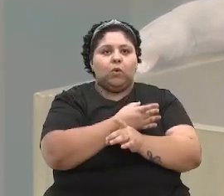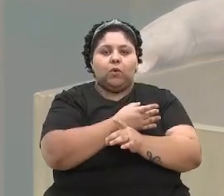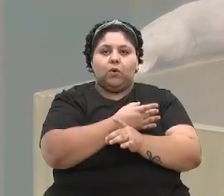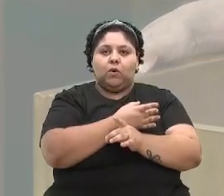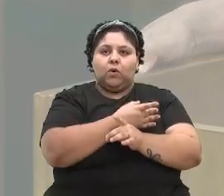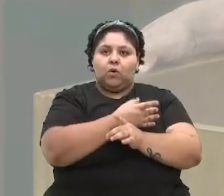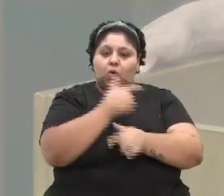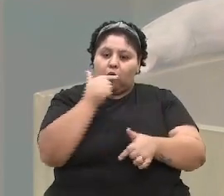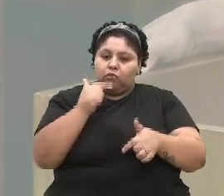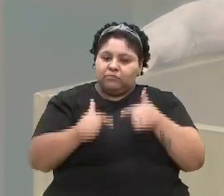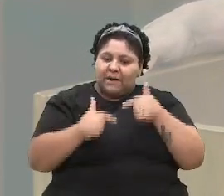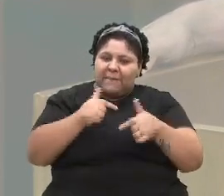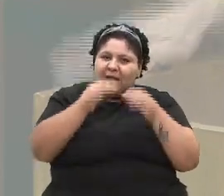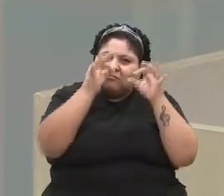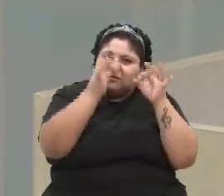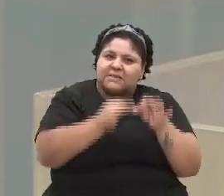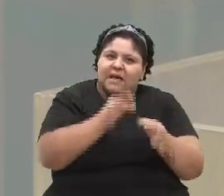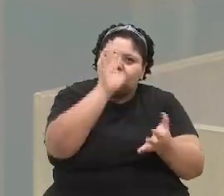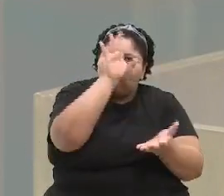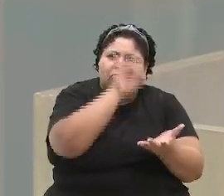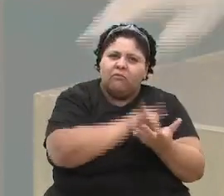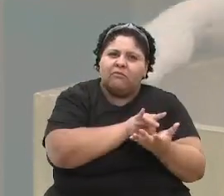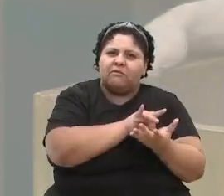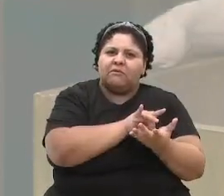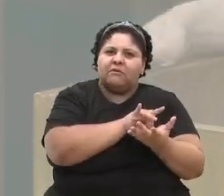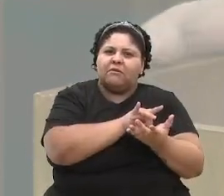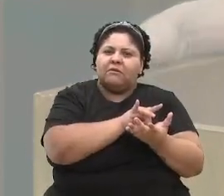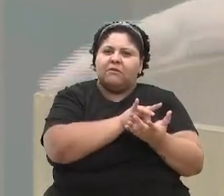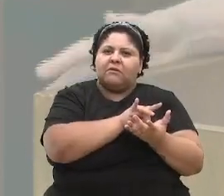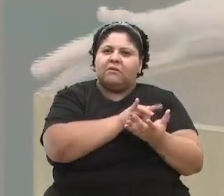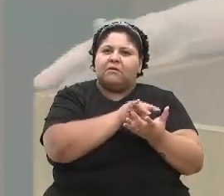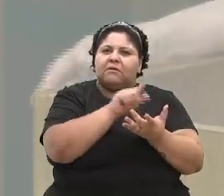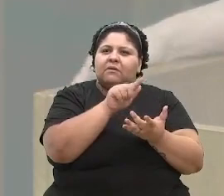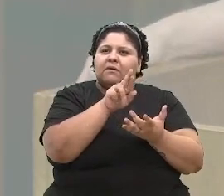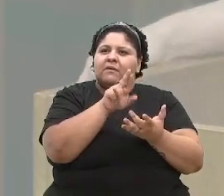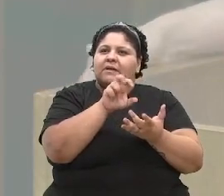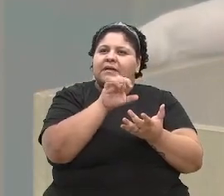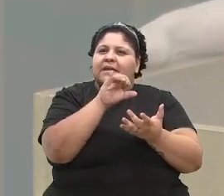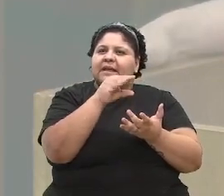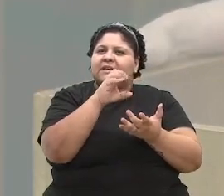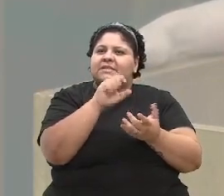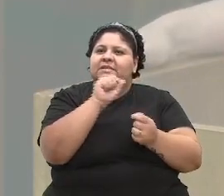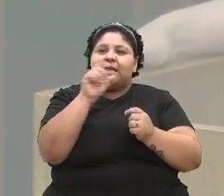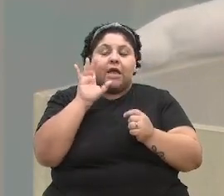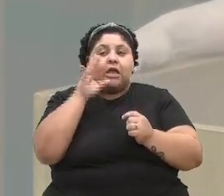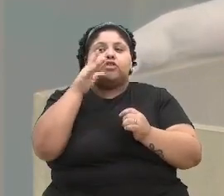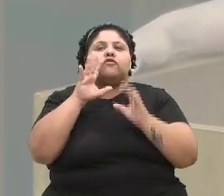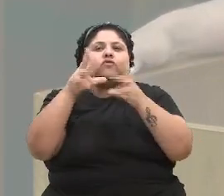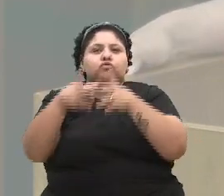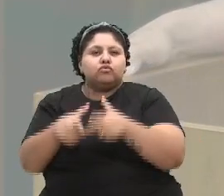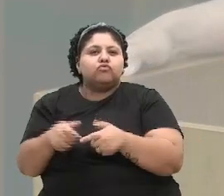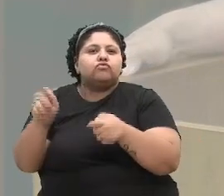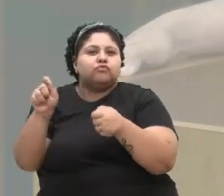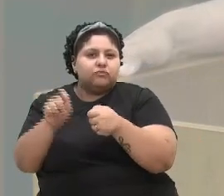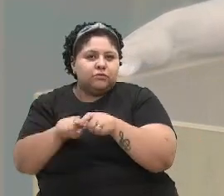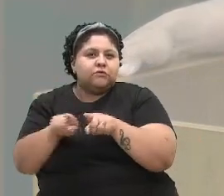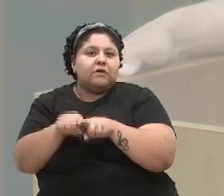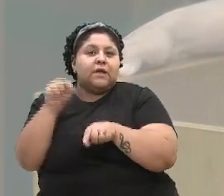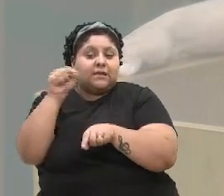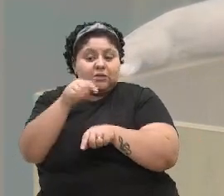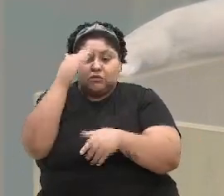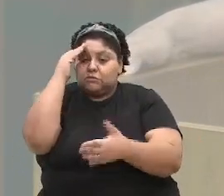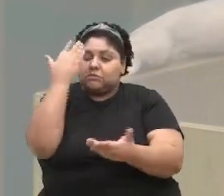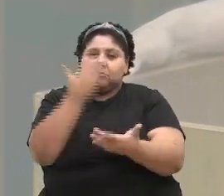carreira, Grace, que foi quem resolveu o problema do Tiago. É nisso que eu acredito, população. É nisso,